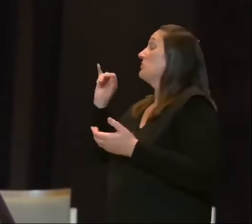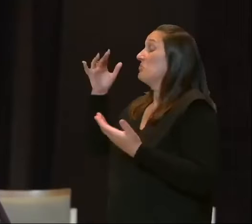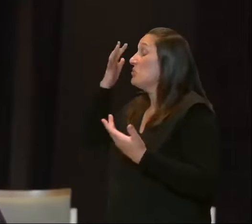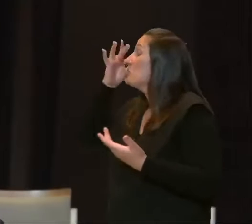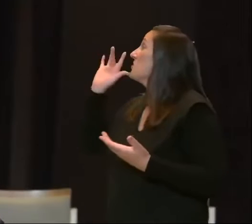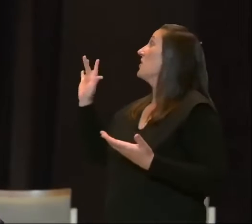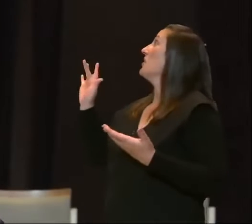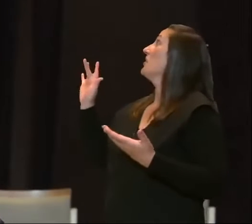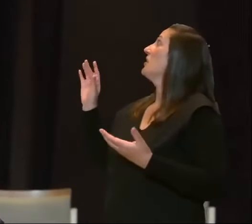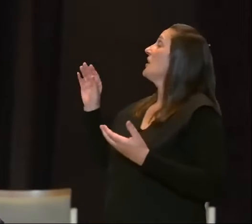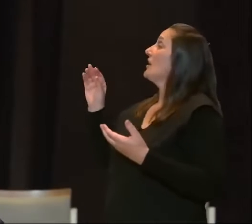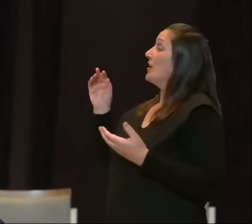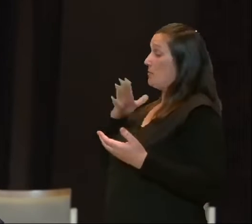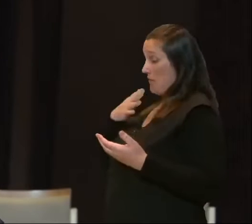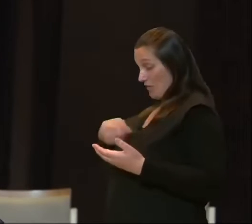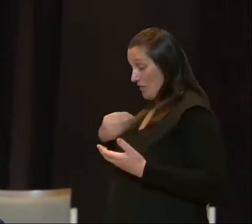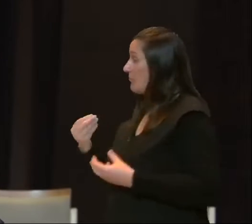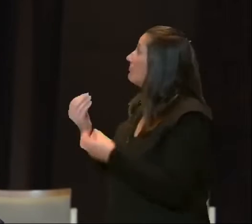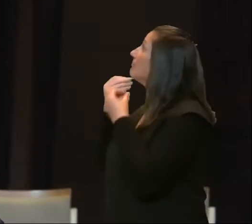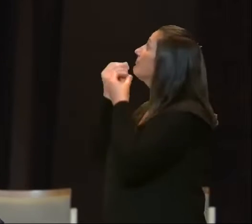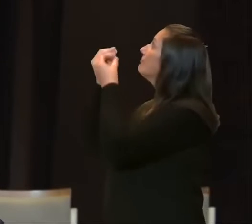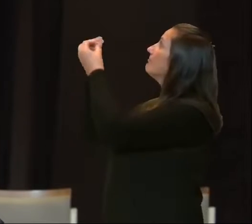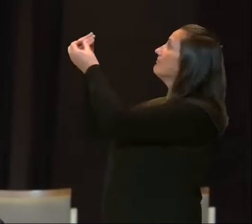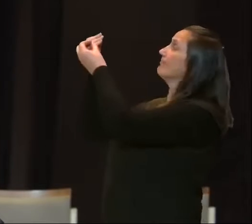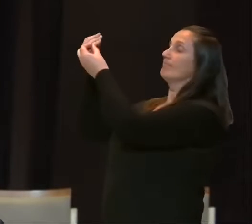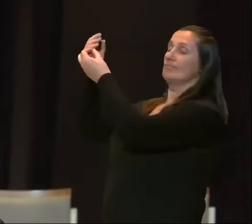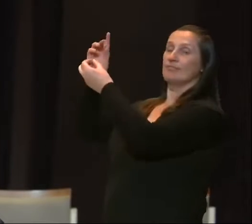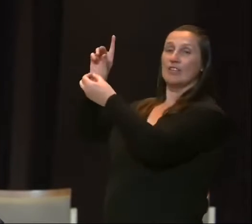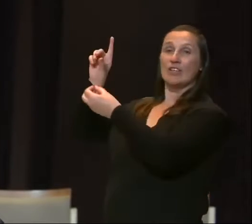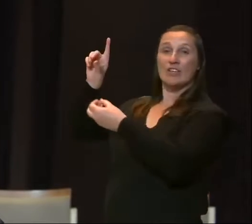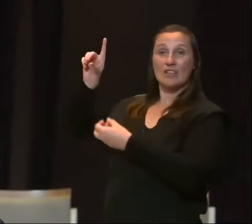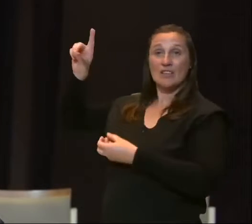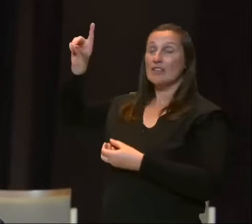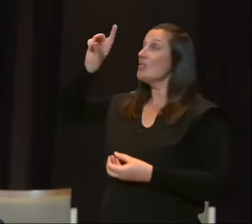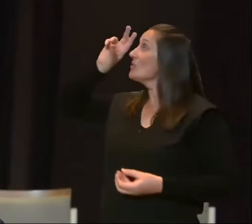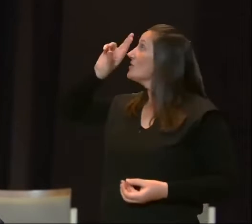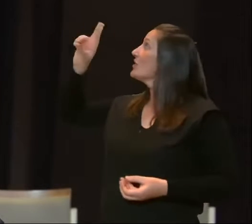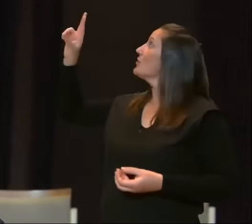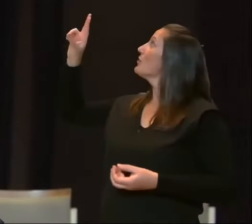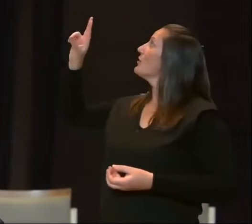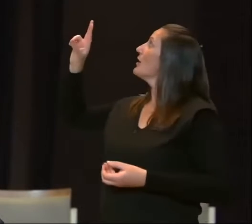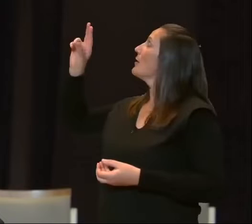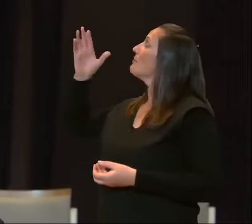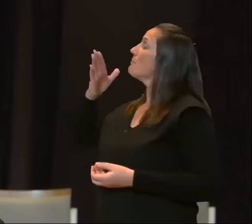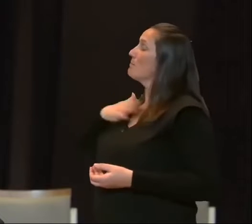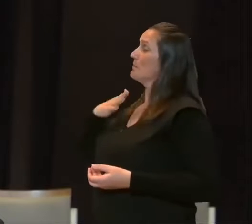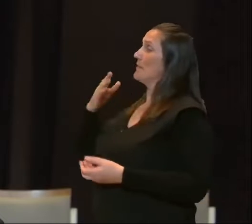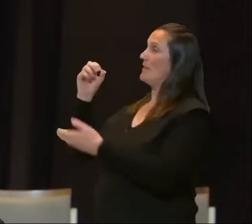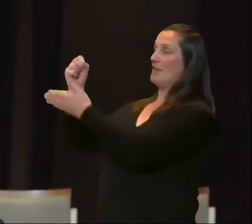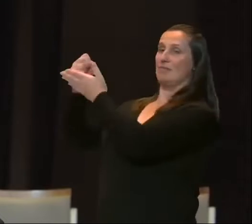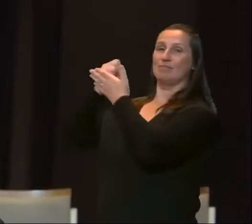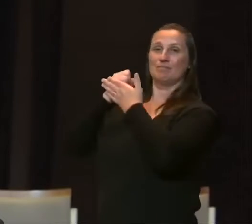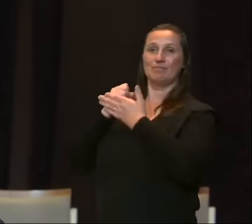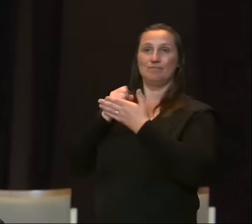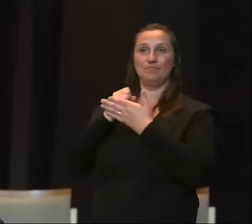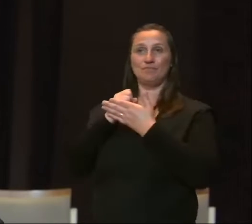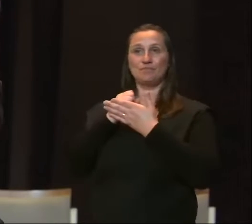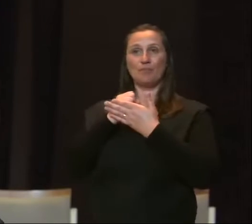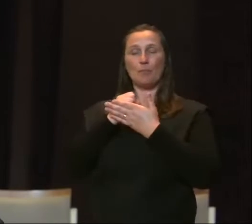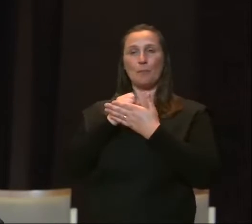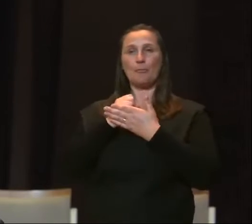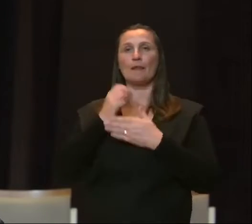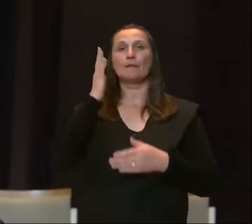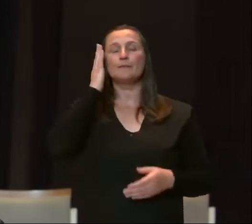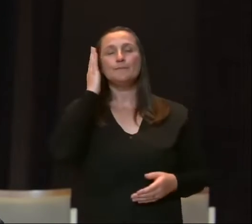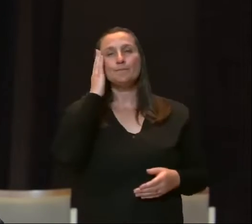quem eu não quero, eu entrego. O Senhor é a minha porção. Esses dias a gente estava